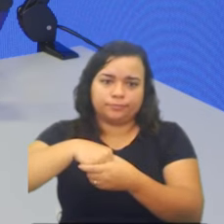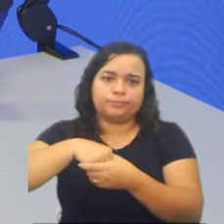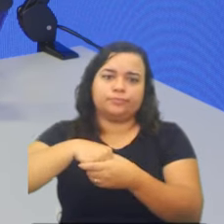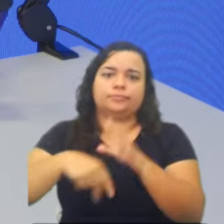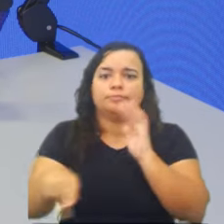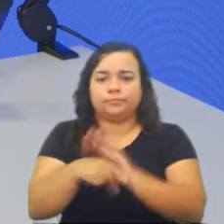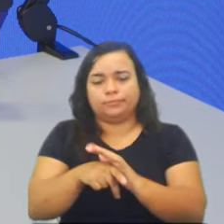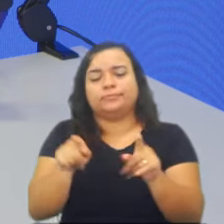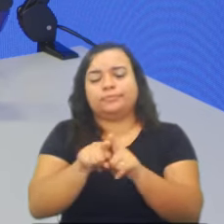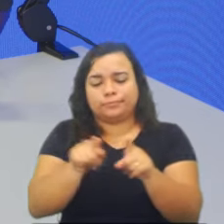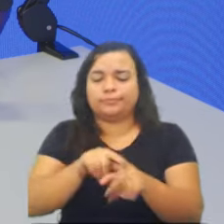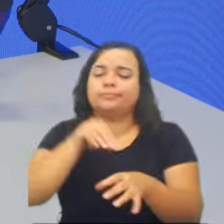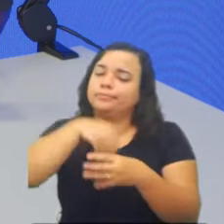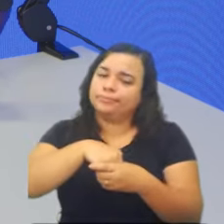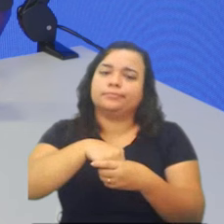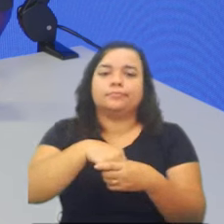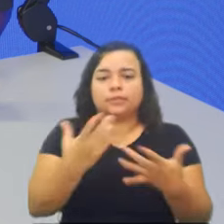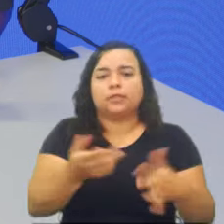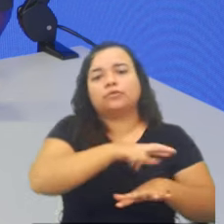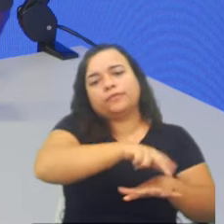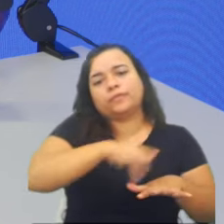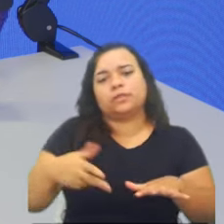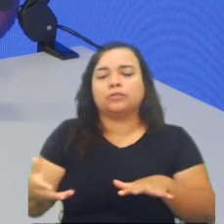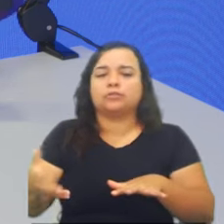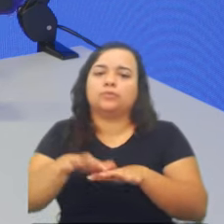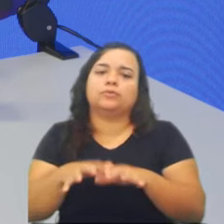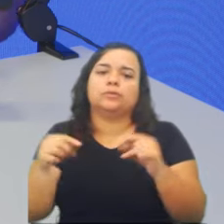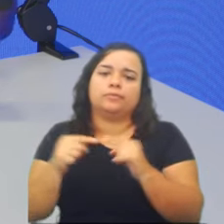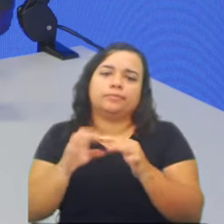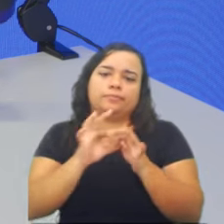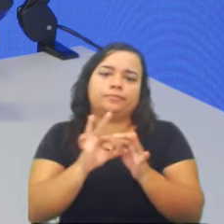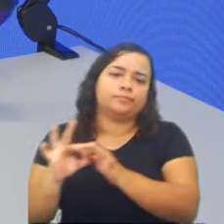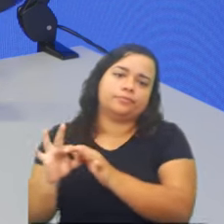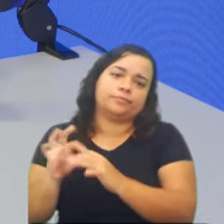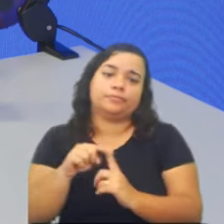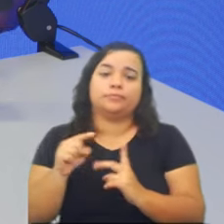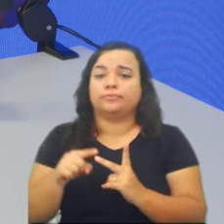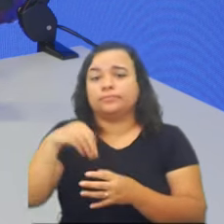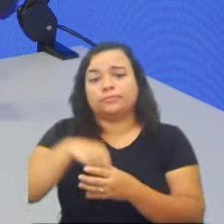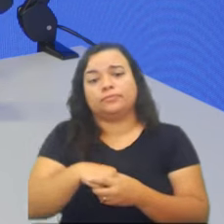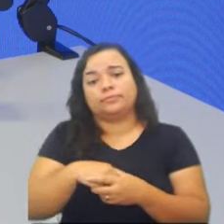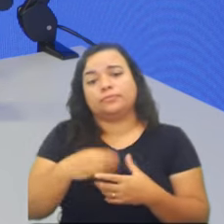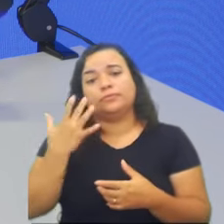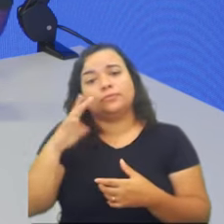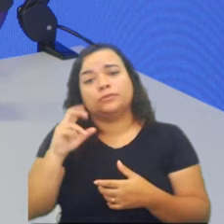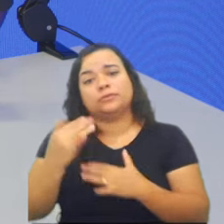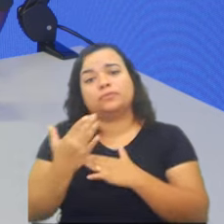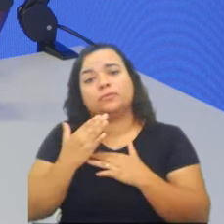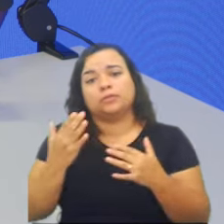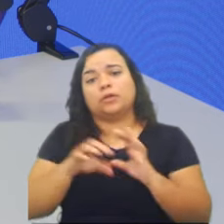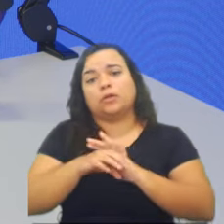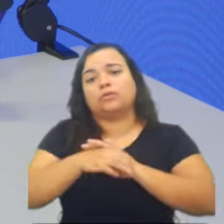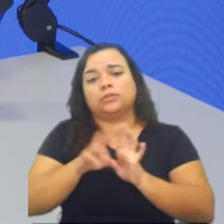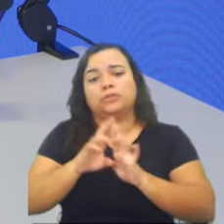equação assim como o pertencimento faz parte da inclusão não sei se a a janda podem me ajudar a olhar conceitualmente diferente